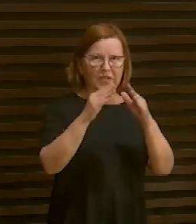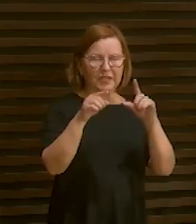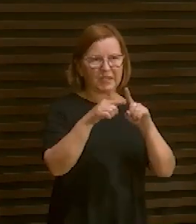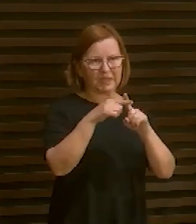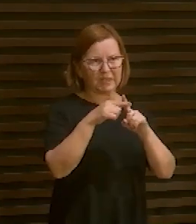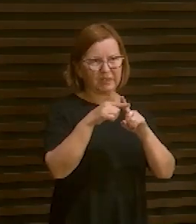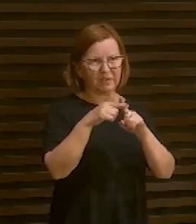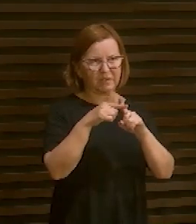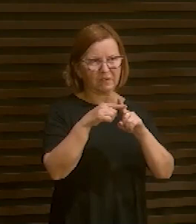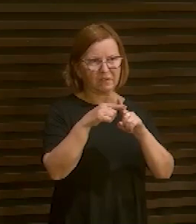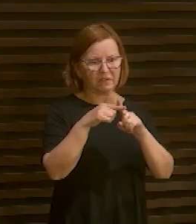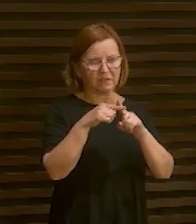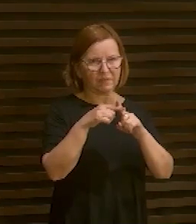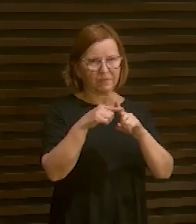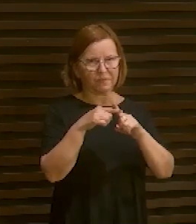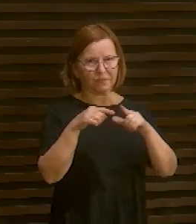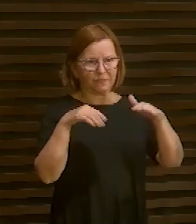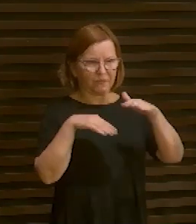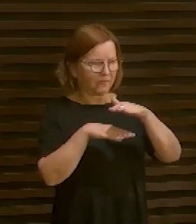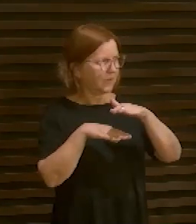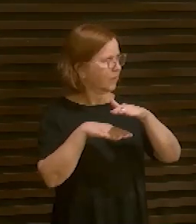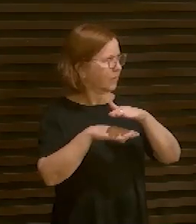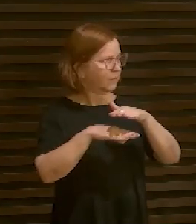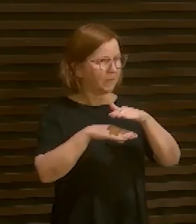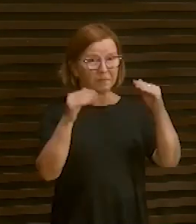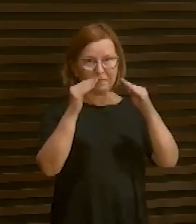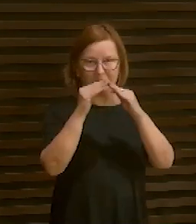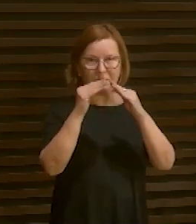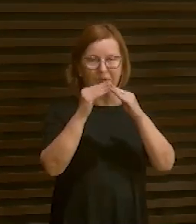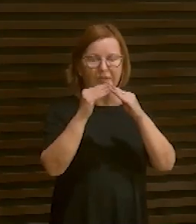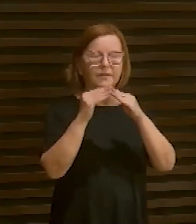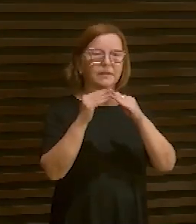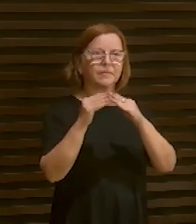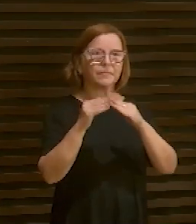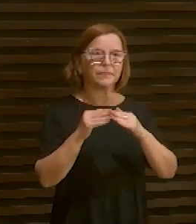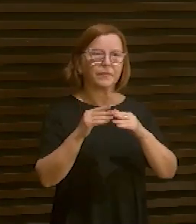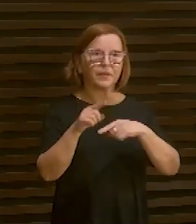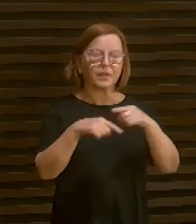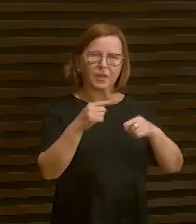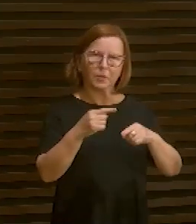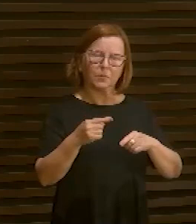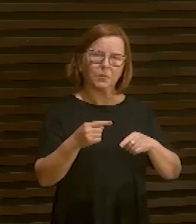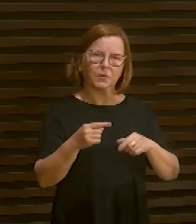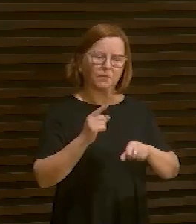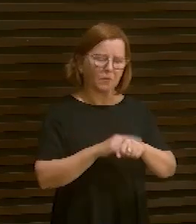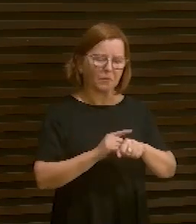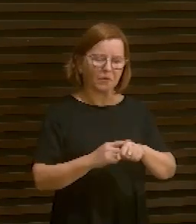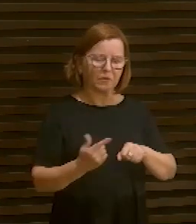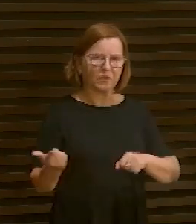estava funcionando debaixo de uma casa. E depois que eles vinham voltando, eram